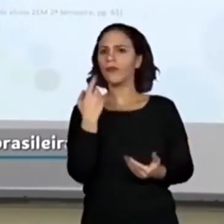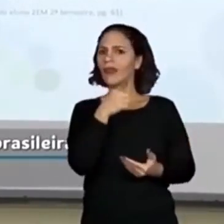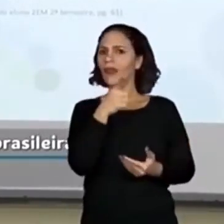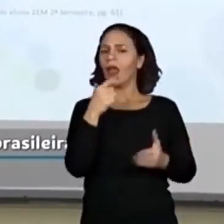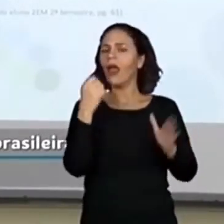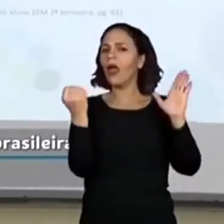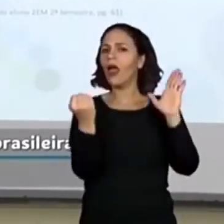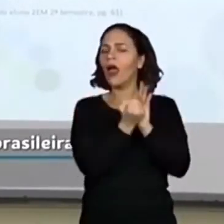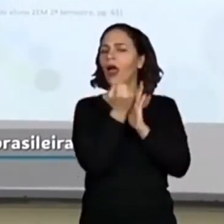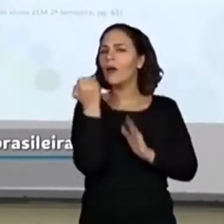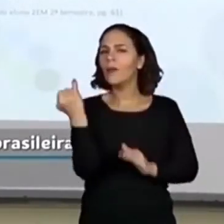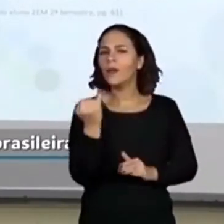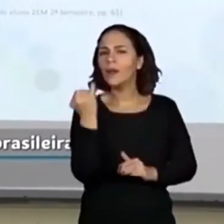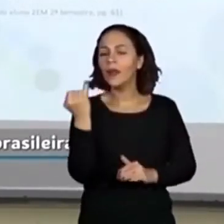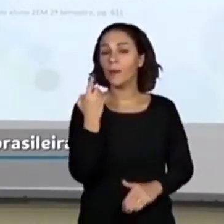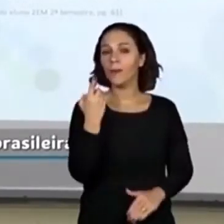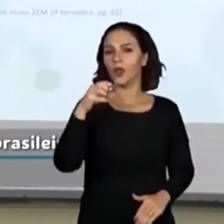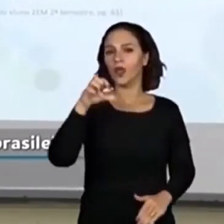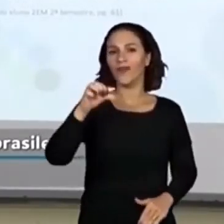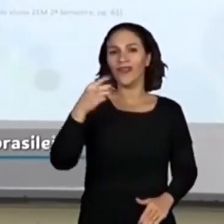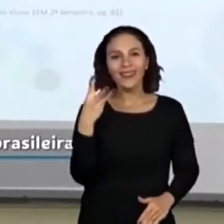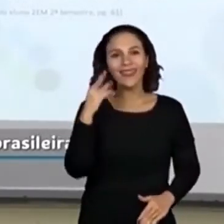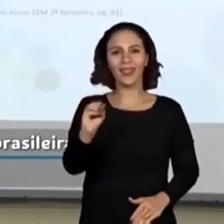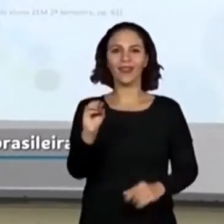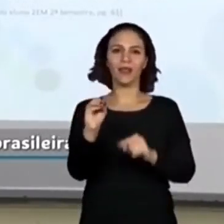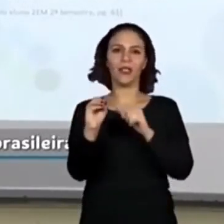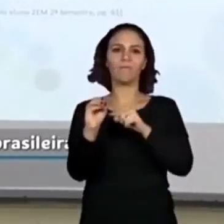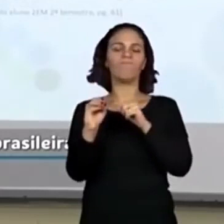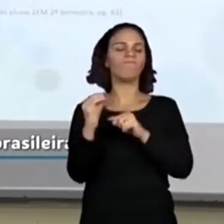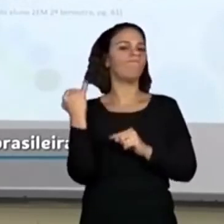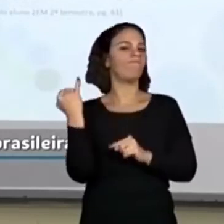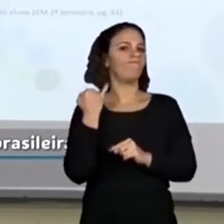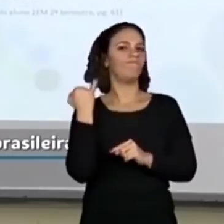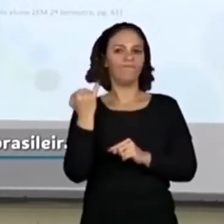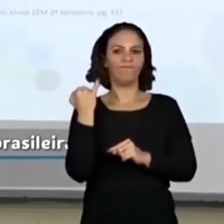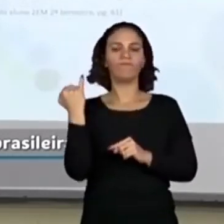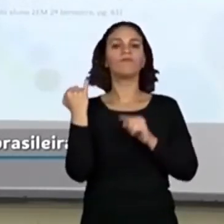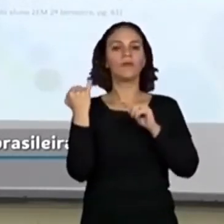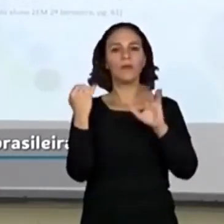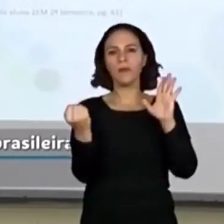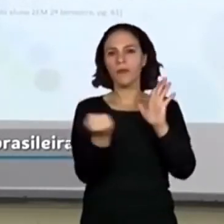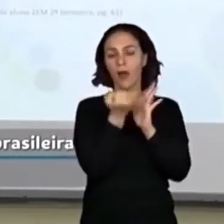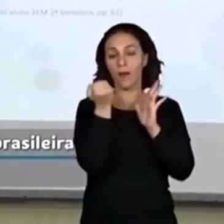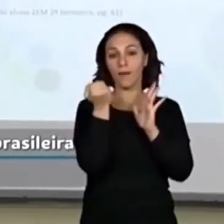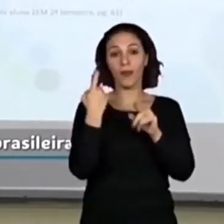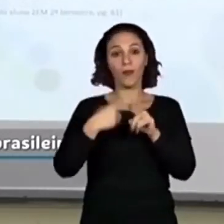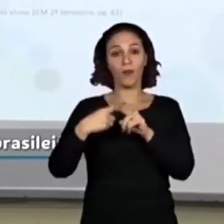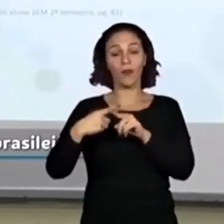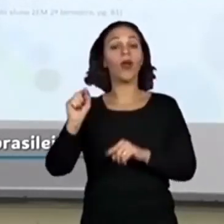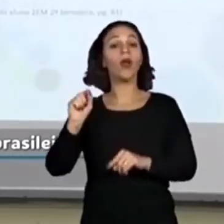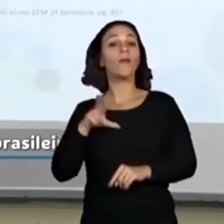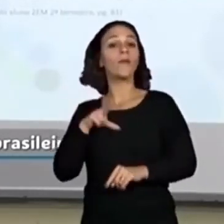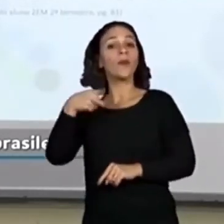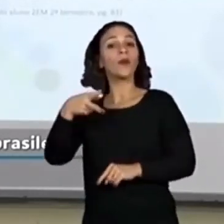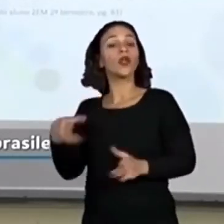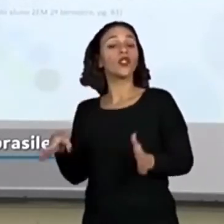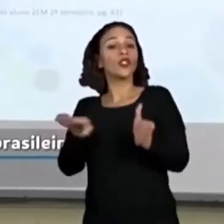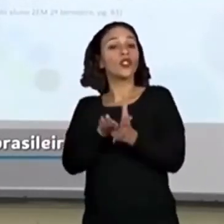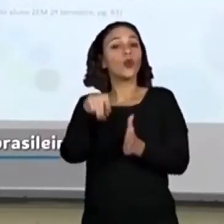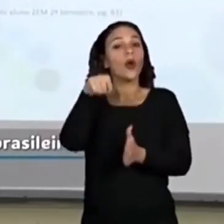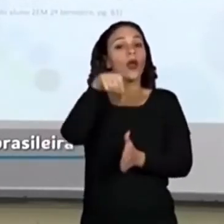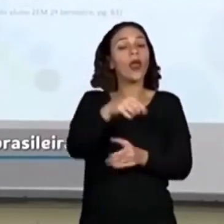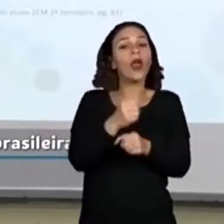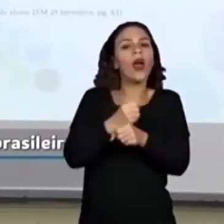importante, 1930, né? O Brasil, os portugueses chegaram aqui por volta de 1500, né,